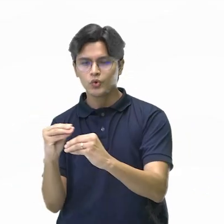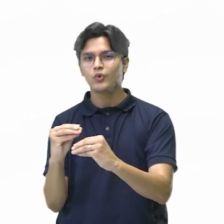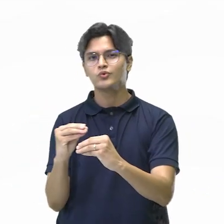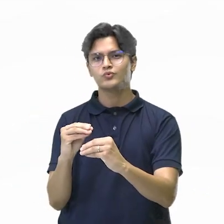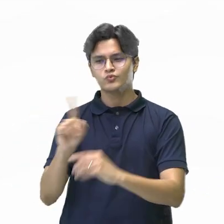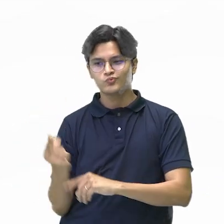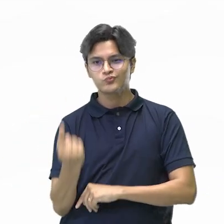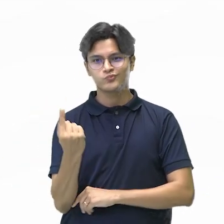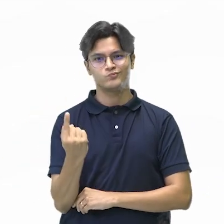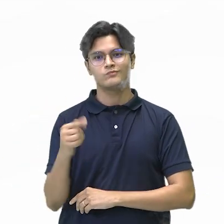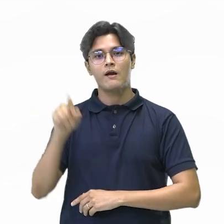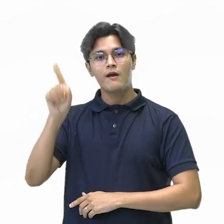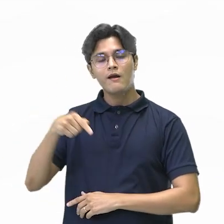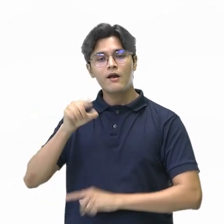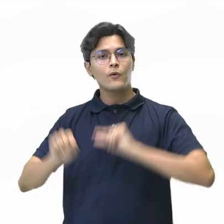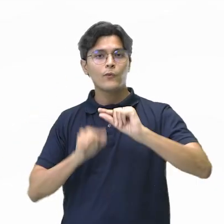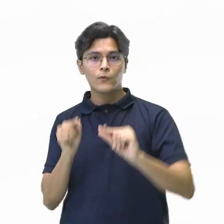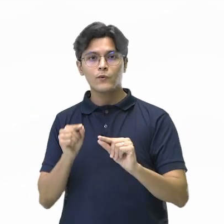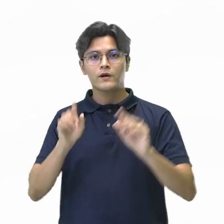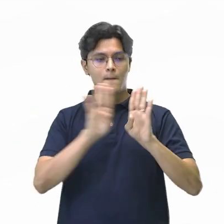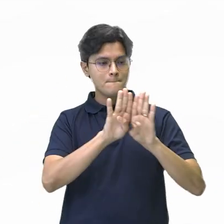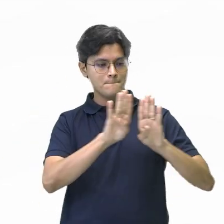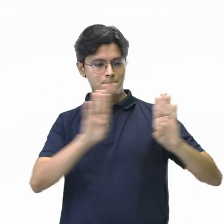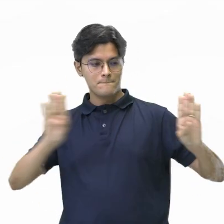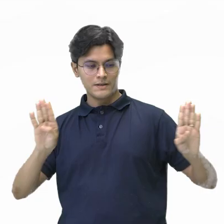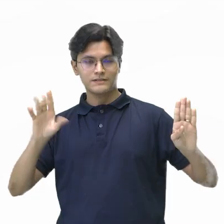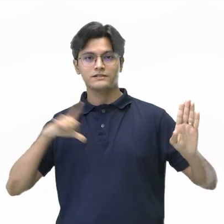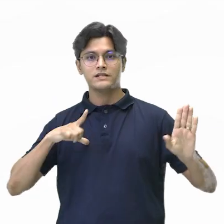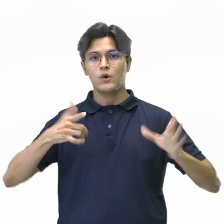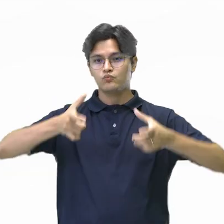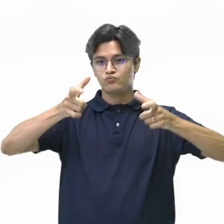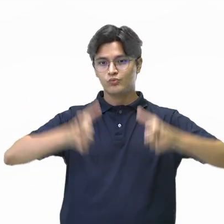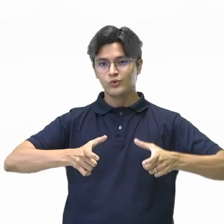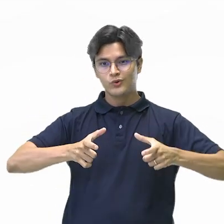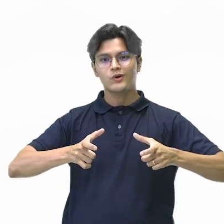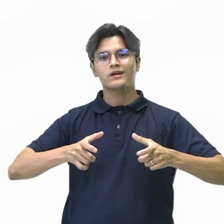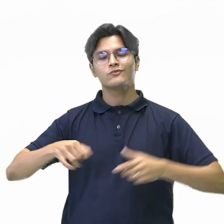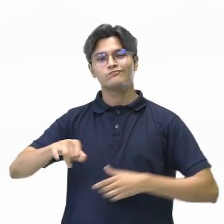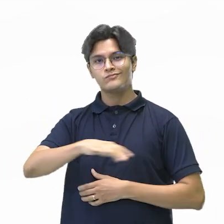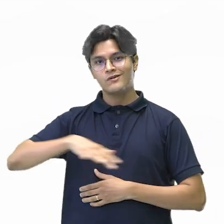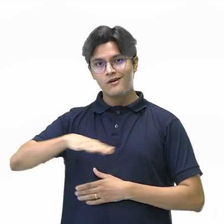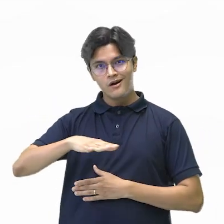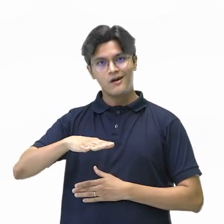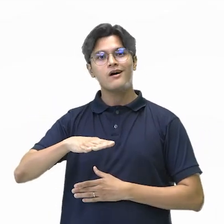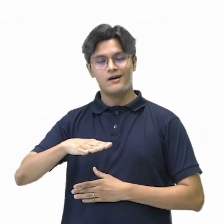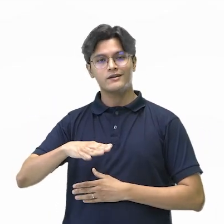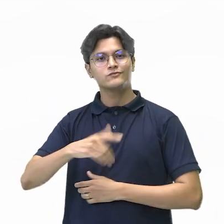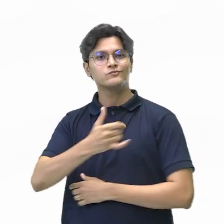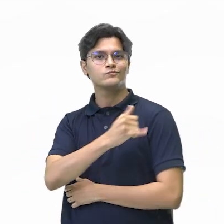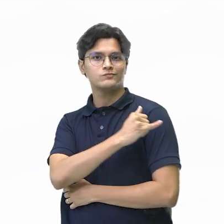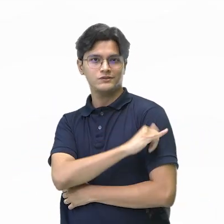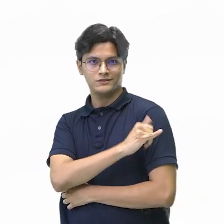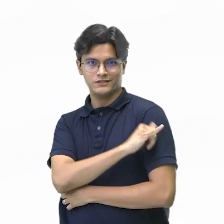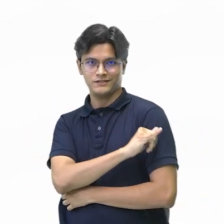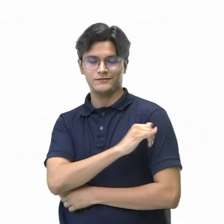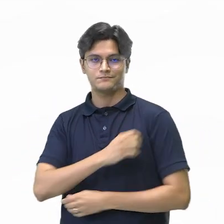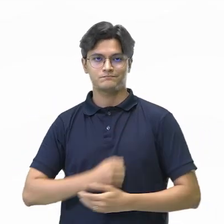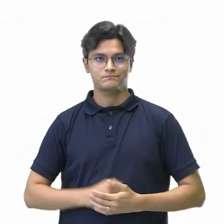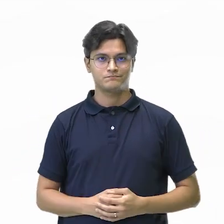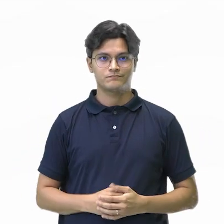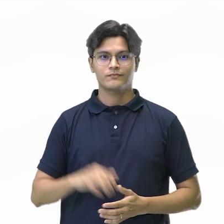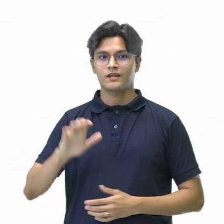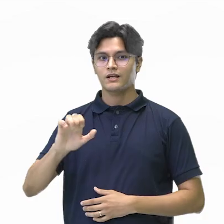painel situado no bairro da Gaboa, na zona central da cidade do Rio de Janeiro.